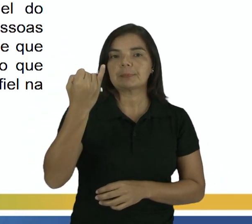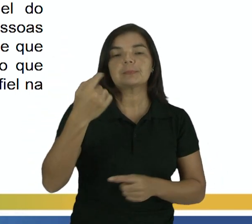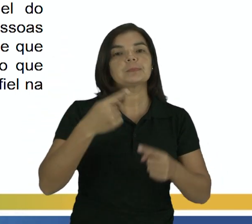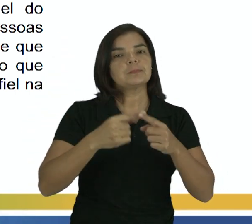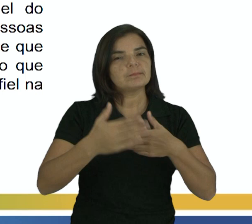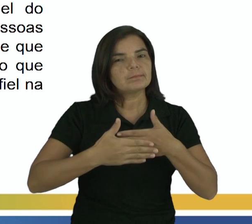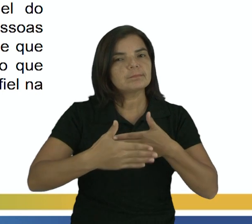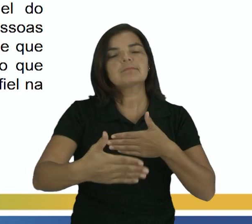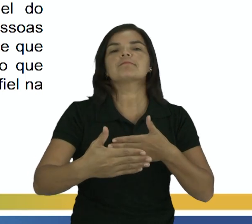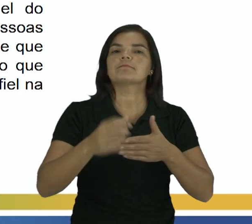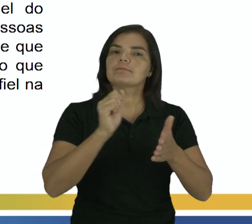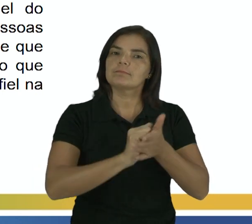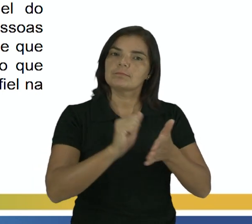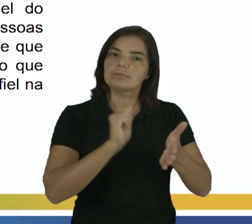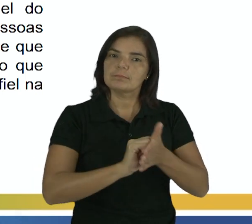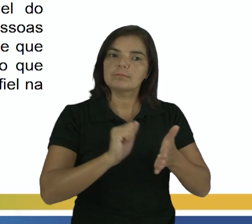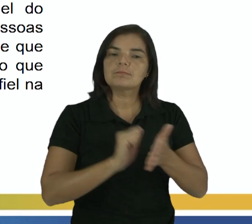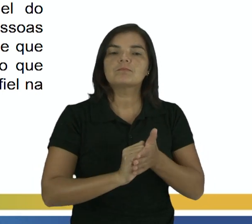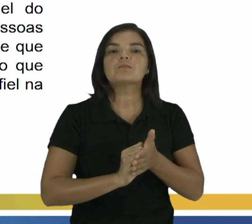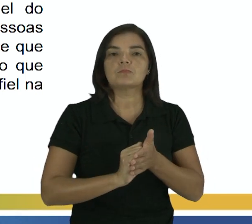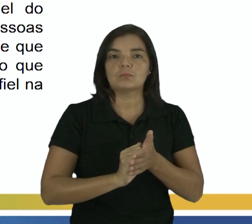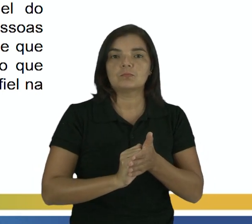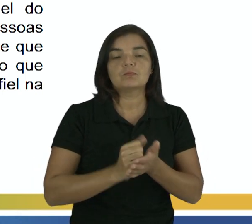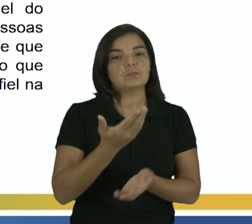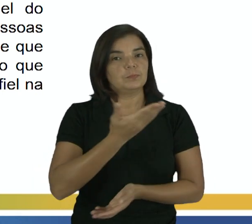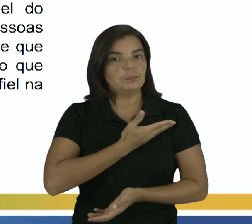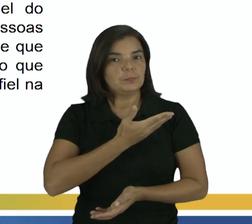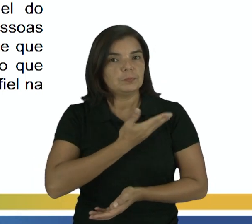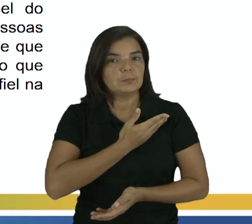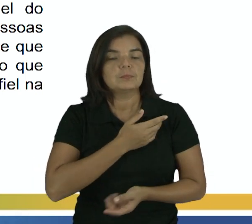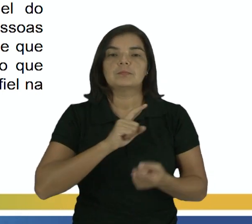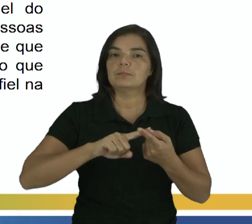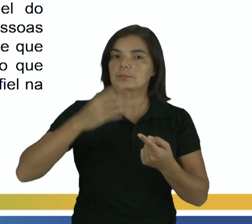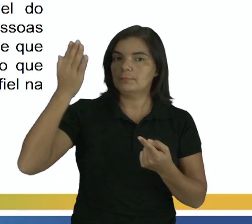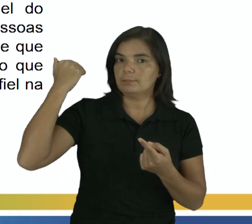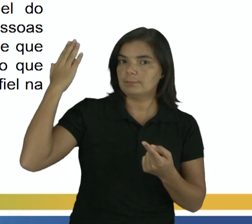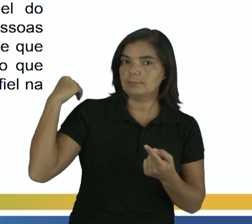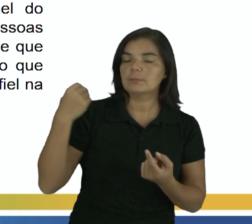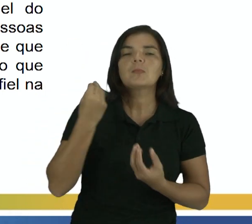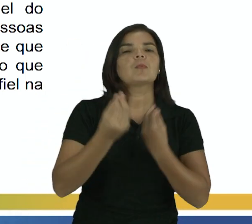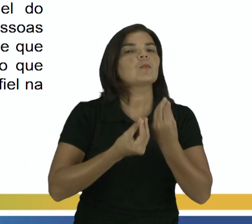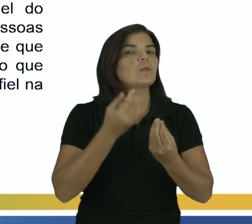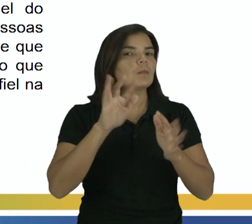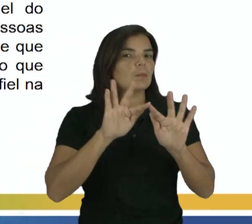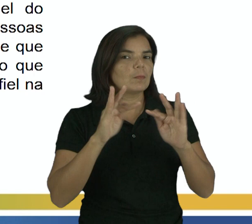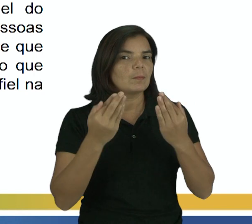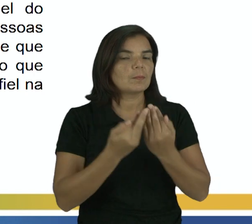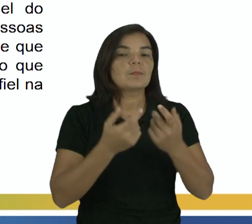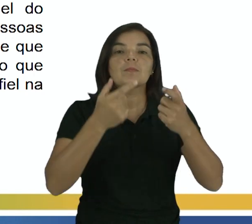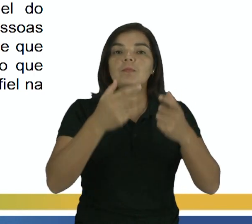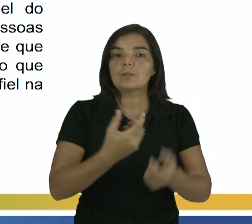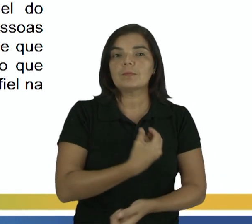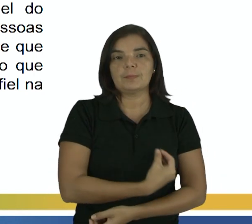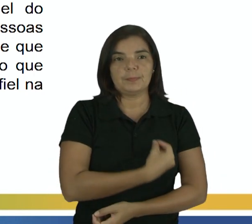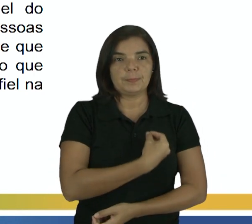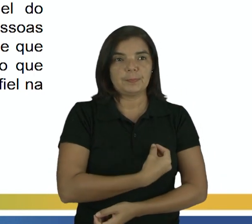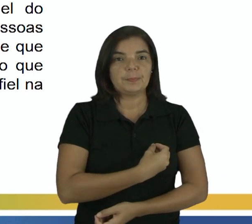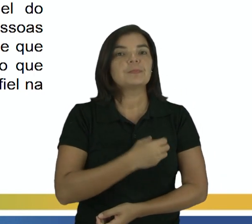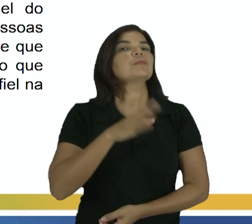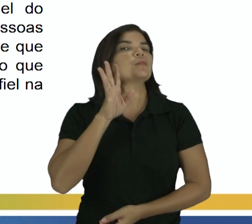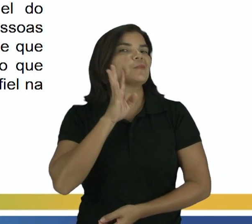daí vocês vão poder descrever seus amigos do passado, como era a sua família, onde você estava,